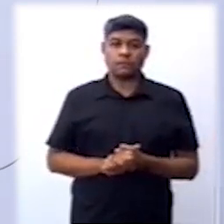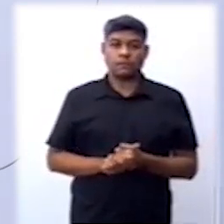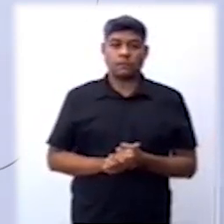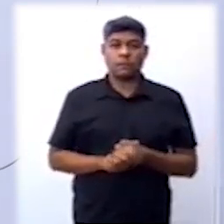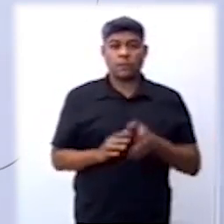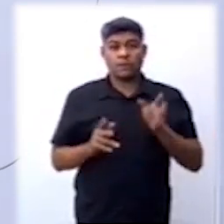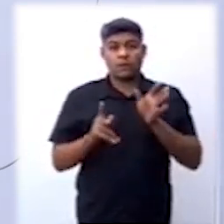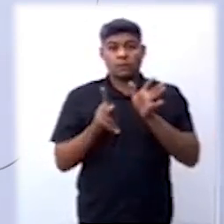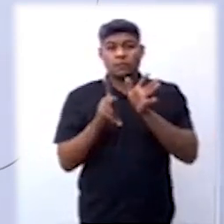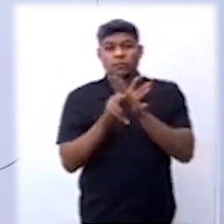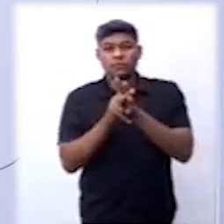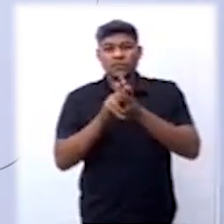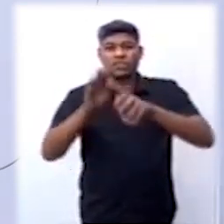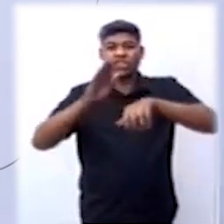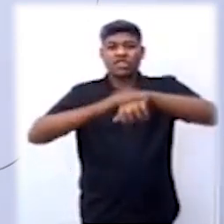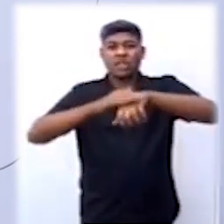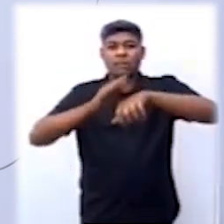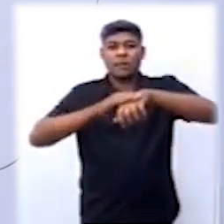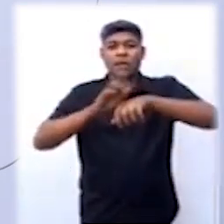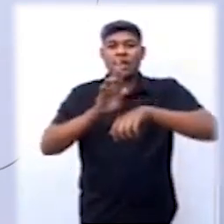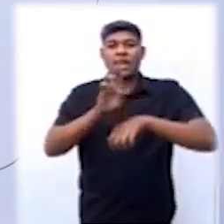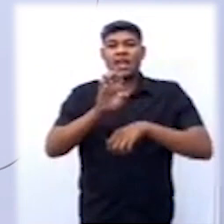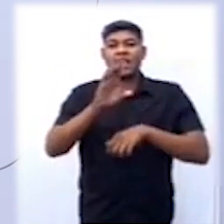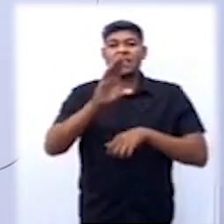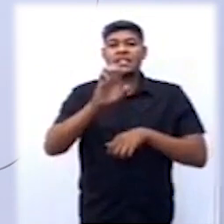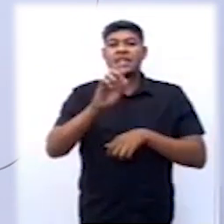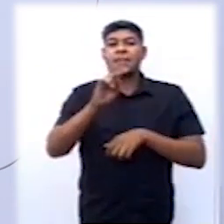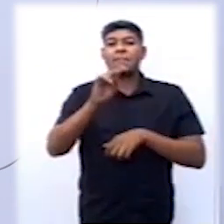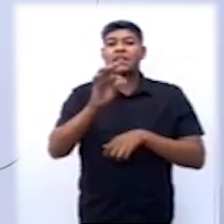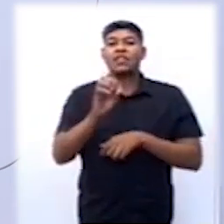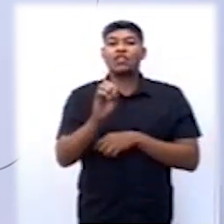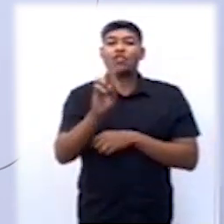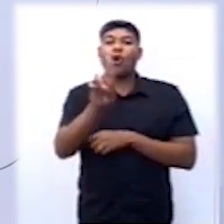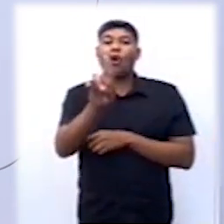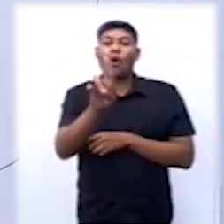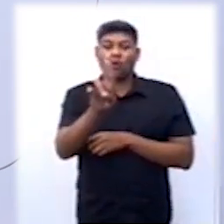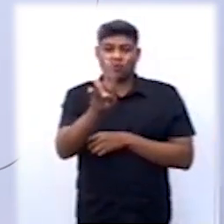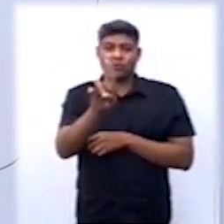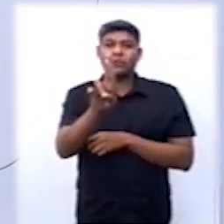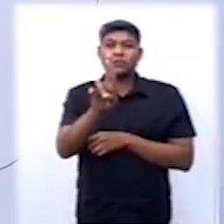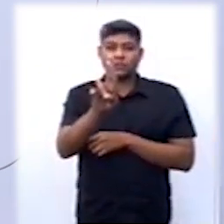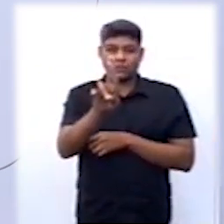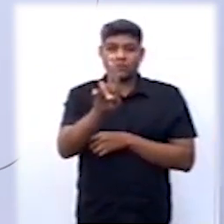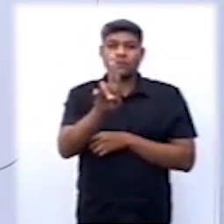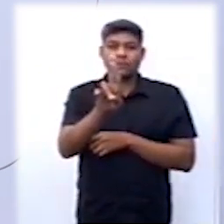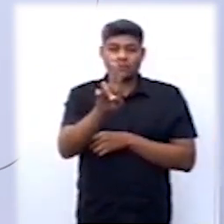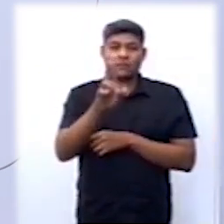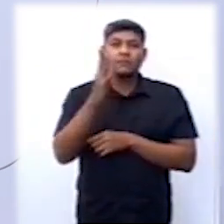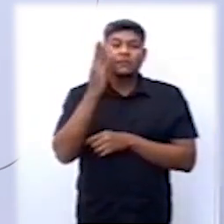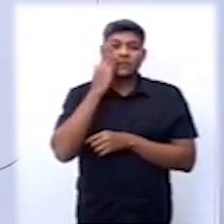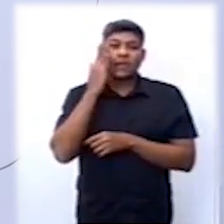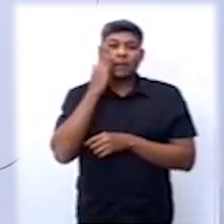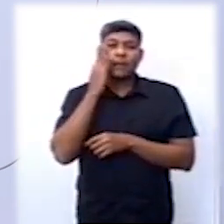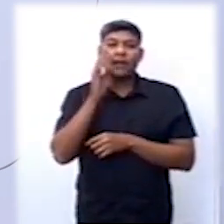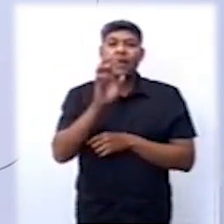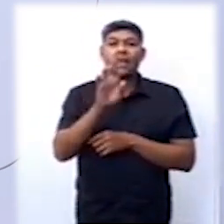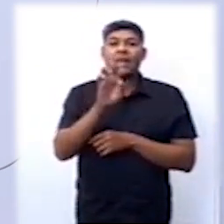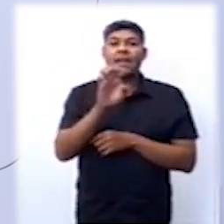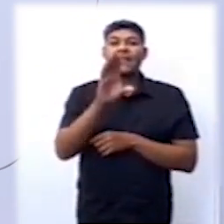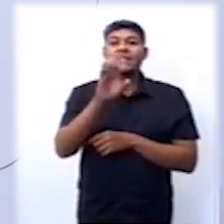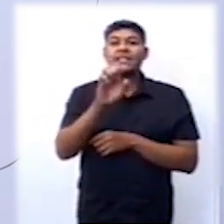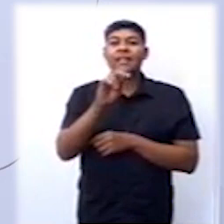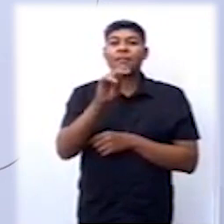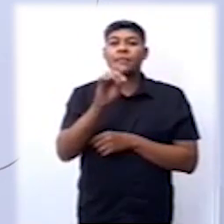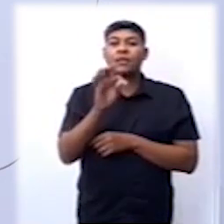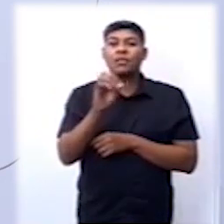Através de receptores de membrana, tá? Vou mostrar aqui para vocês. Ele possui alguns receptores, galera, que a gente